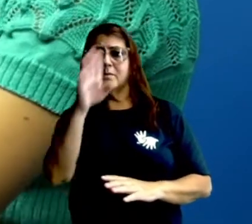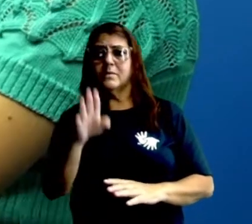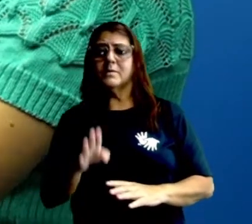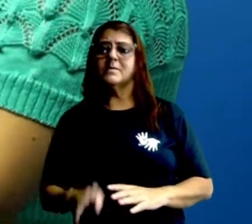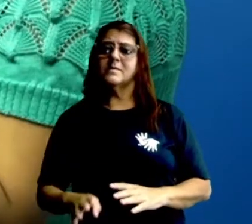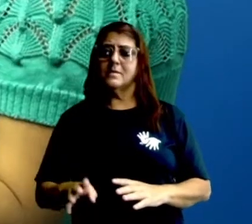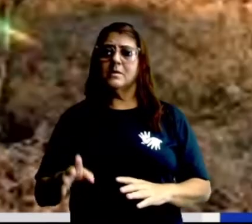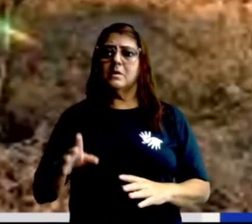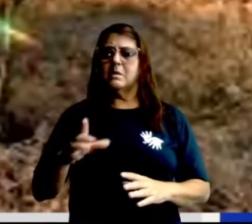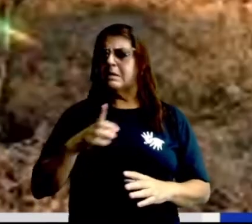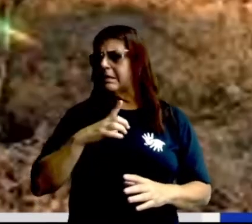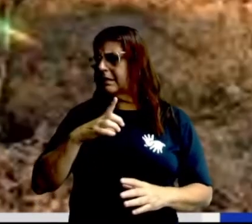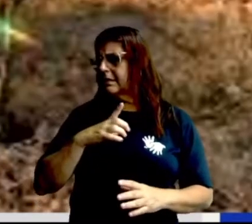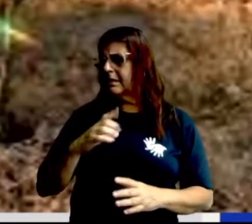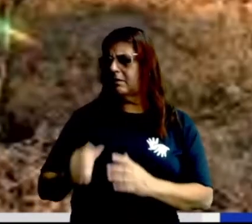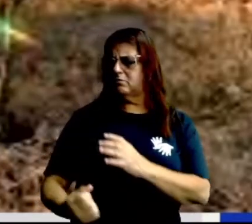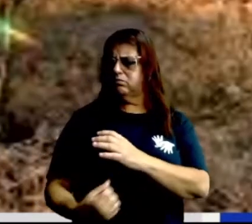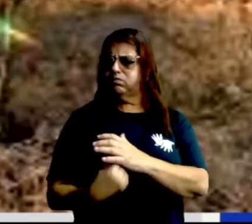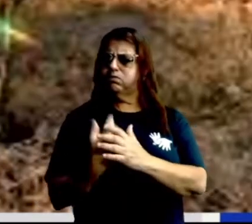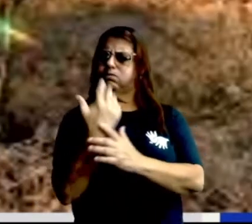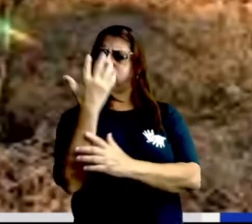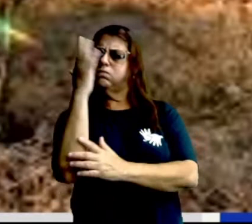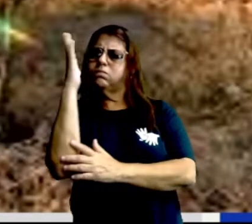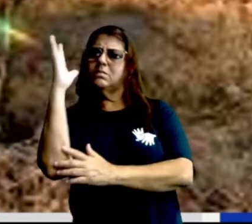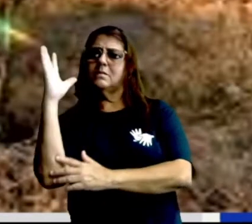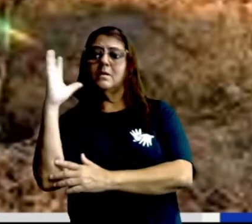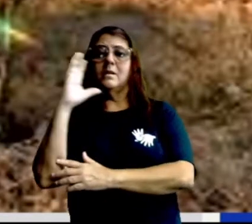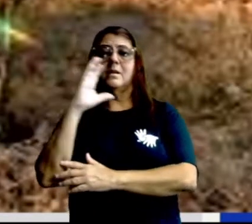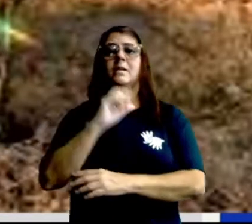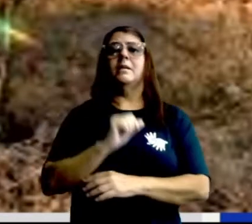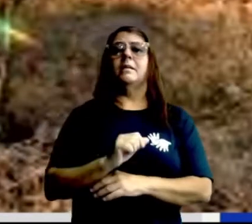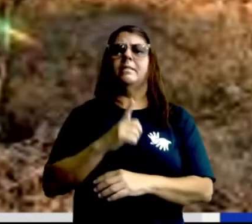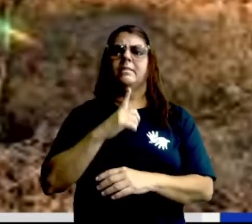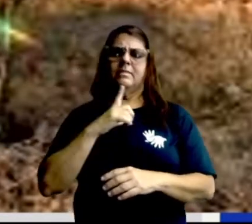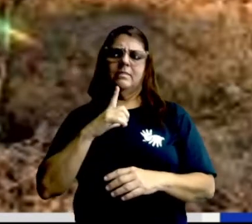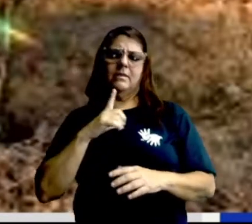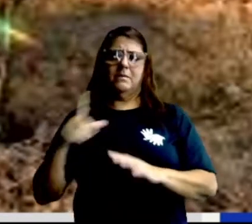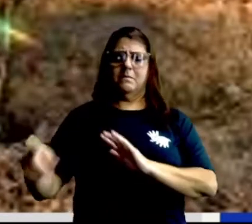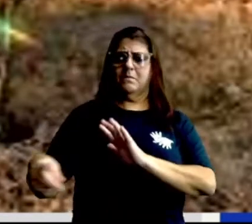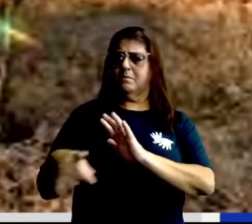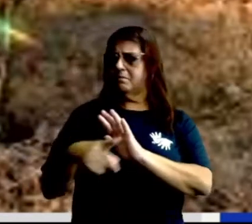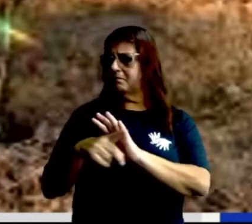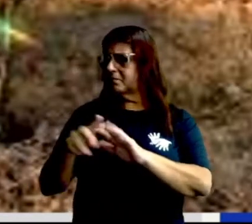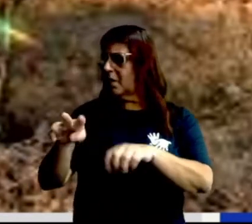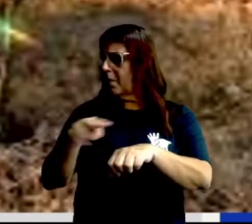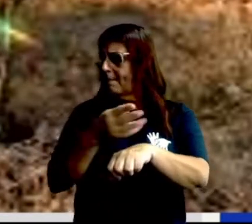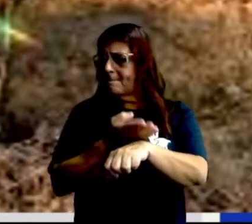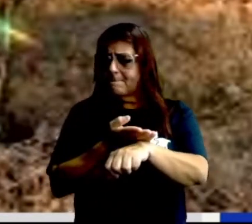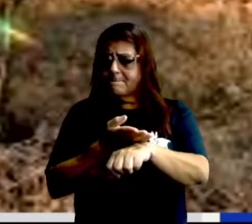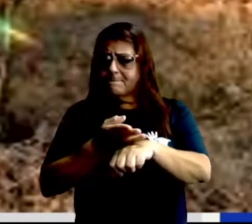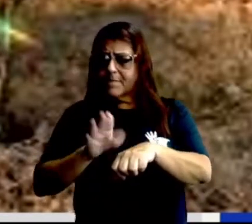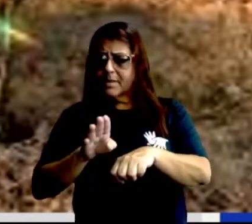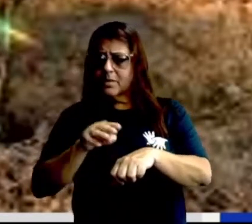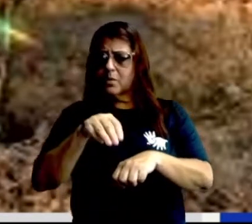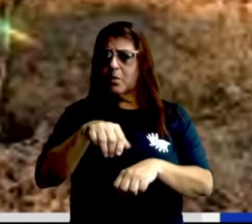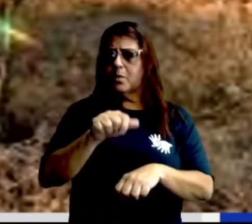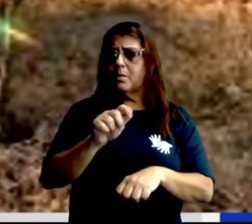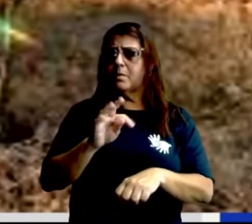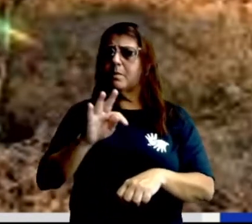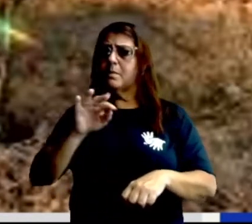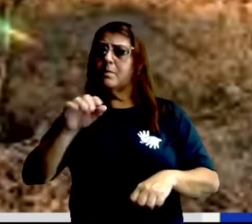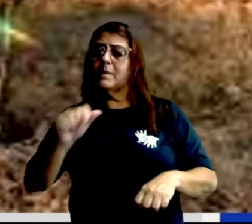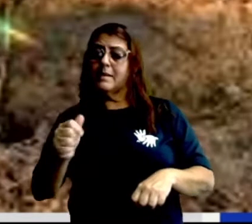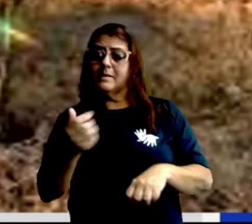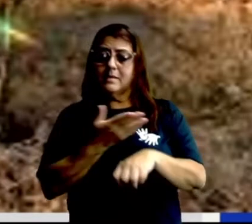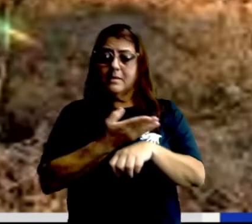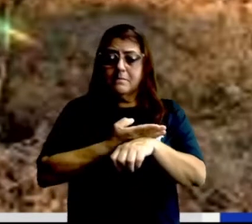ver aí né as palmas novos Cactus essa vegetação mais Branca né que é chamada de Mata Branca